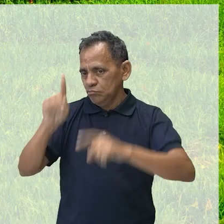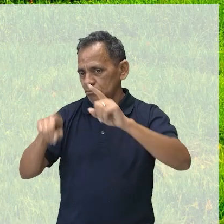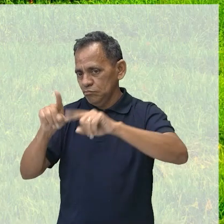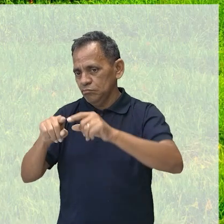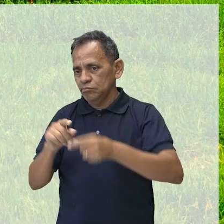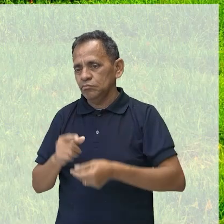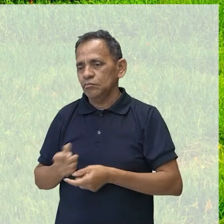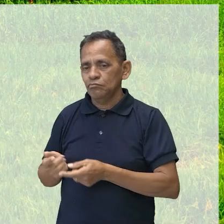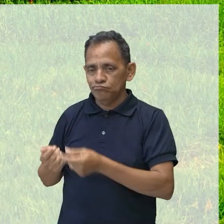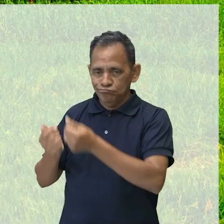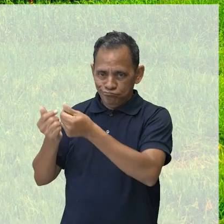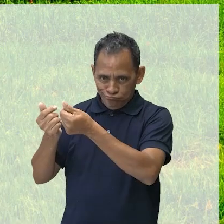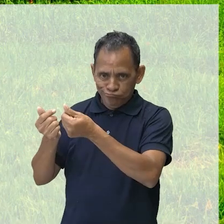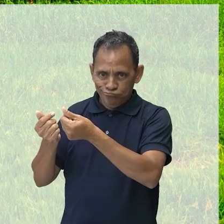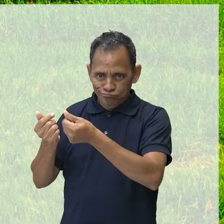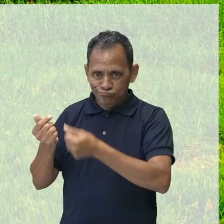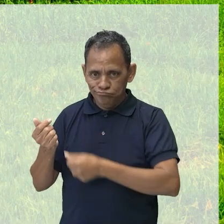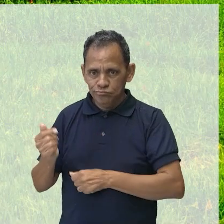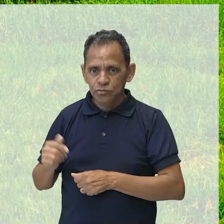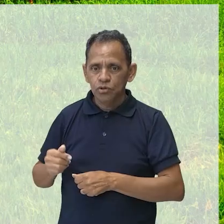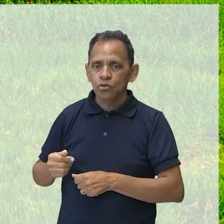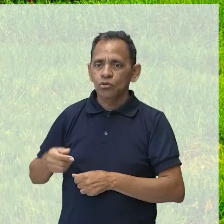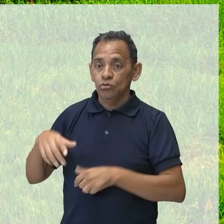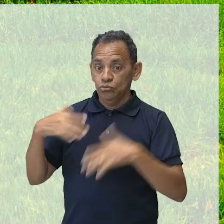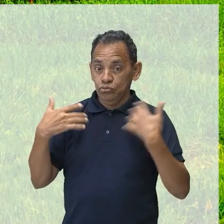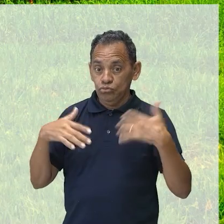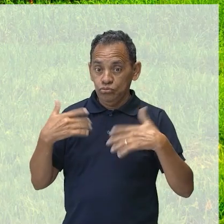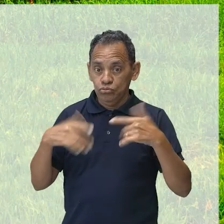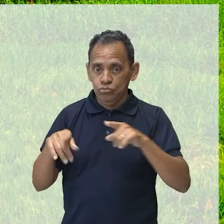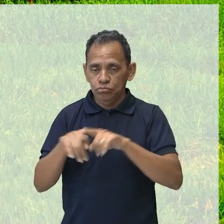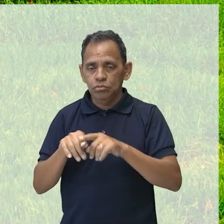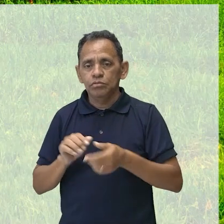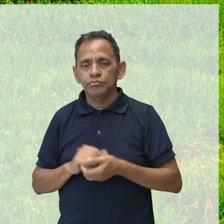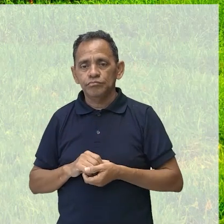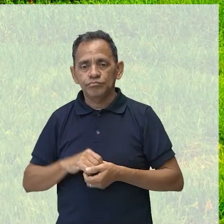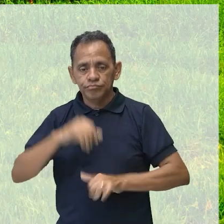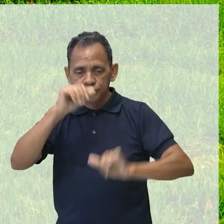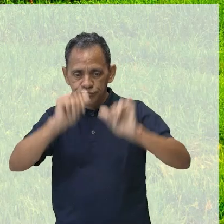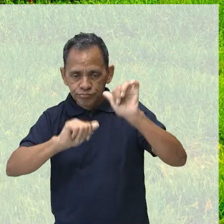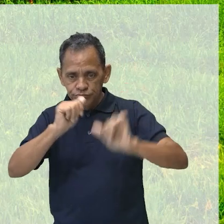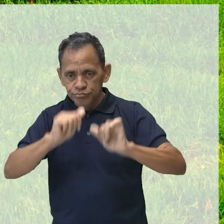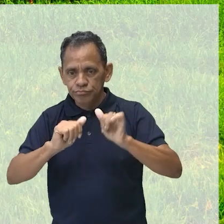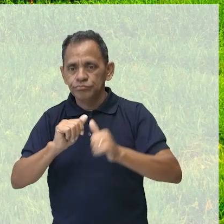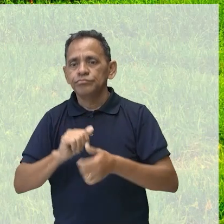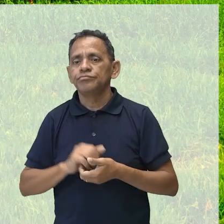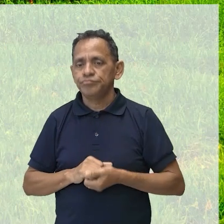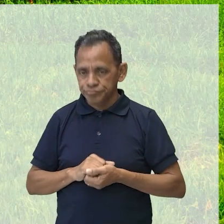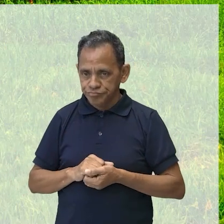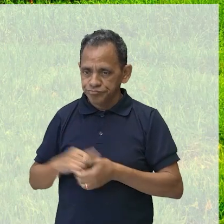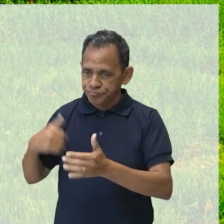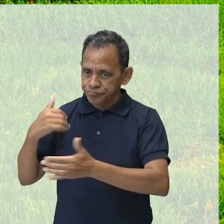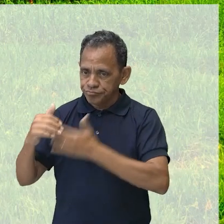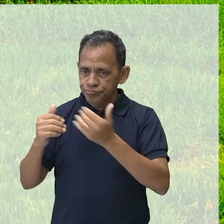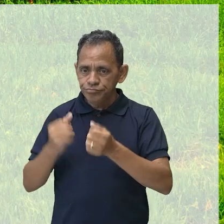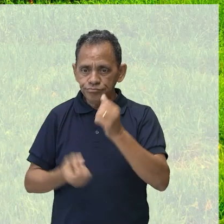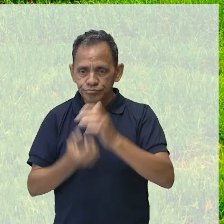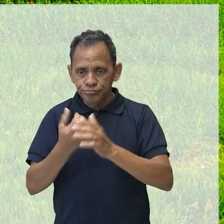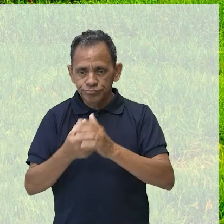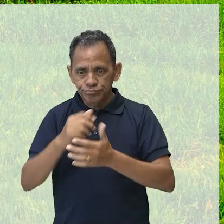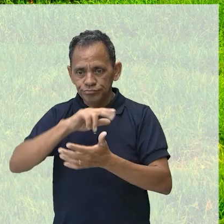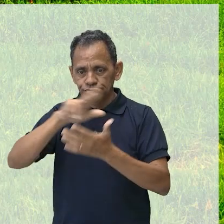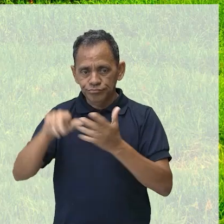acabou realmente revolucionando os processos de produção em várias indústrias, tá bom? Além